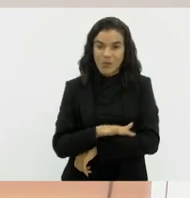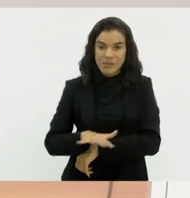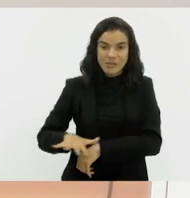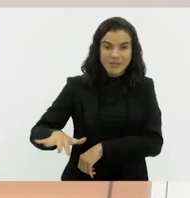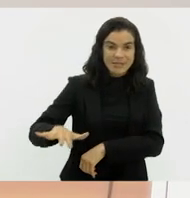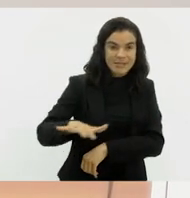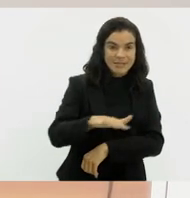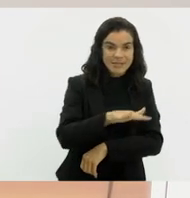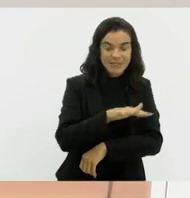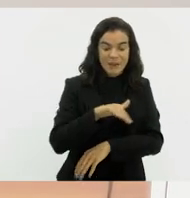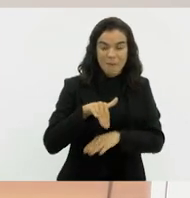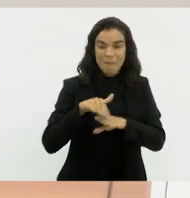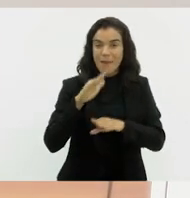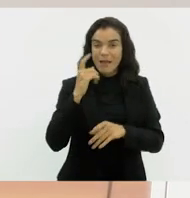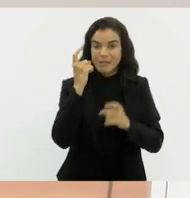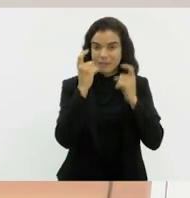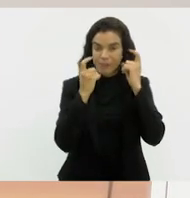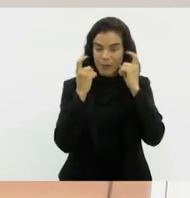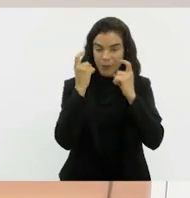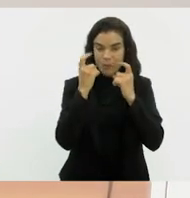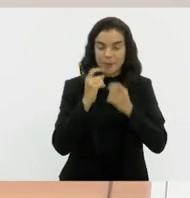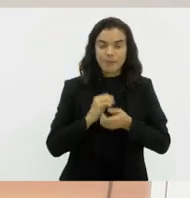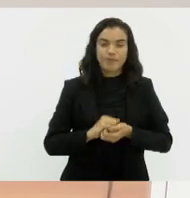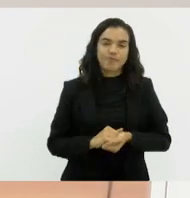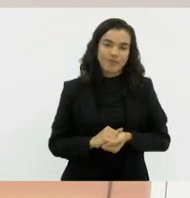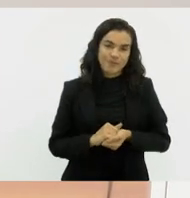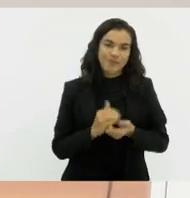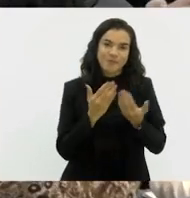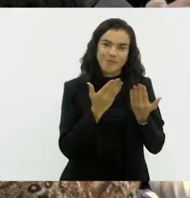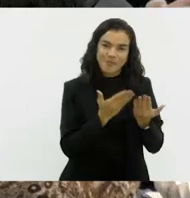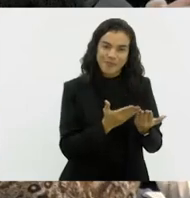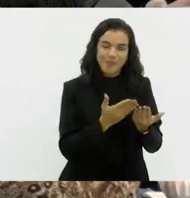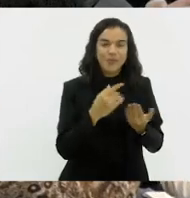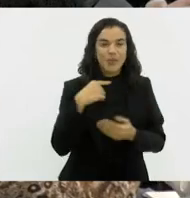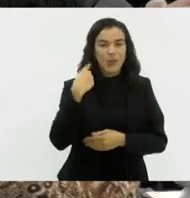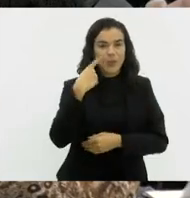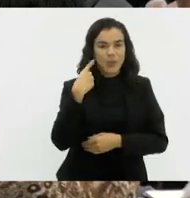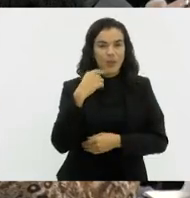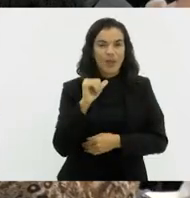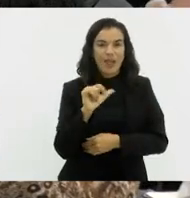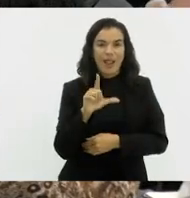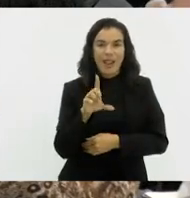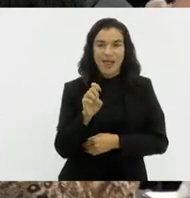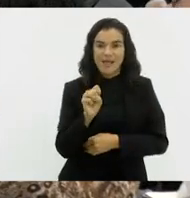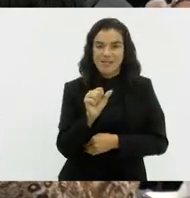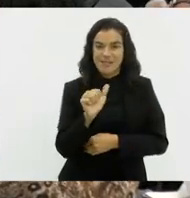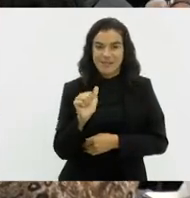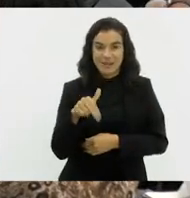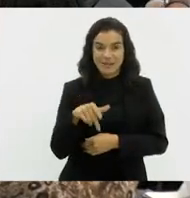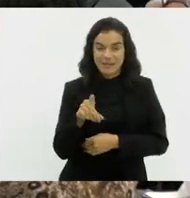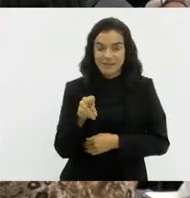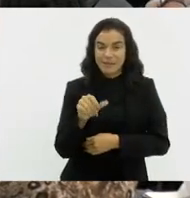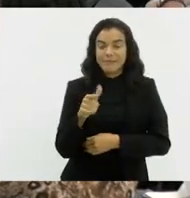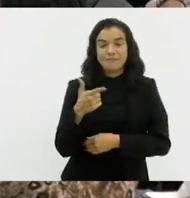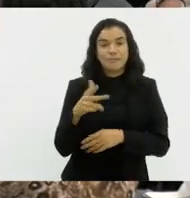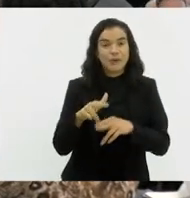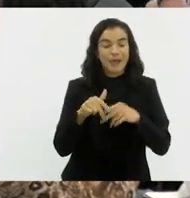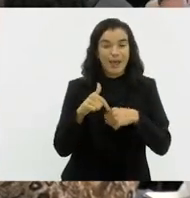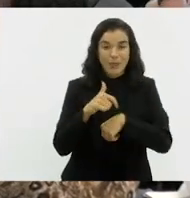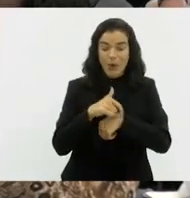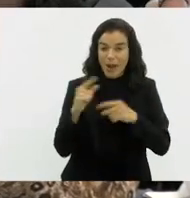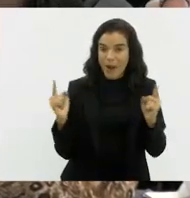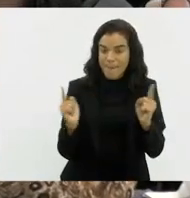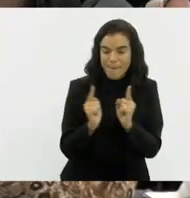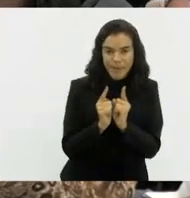que mais nos aflige. Nossa doutora Alessandra, por favor. Eu vou ser bem breve, né, por conta do horário. Agradeço mais uma vez